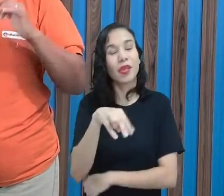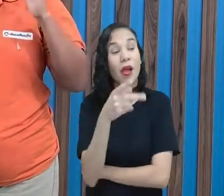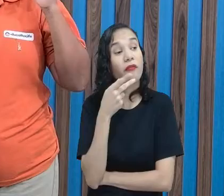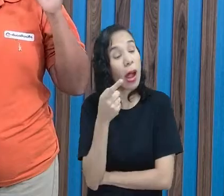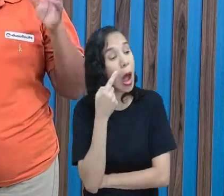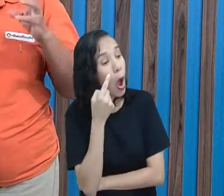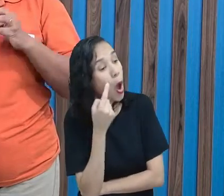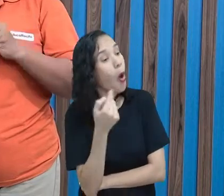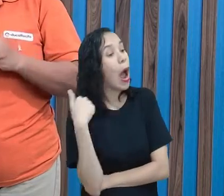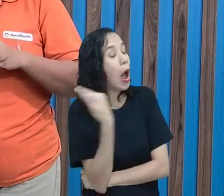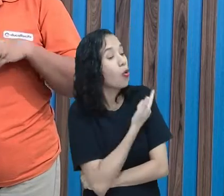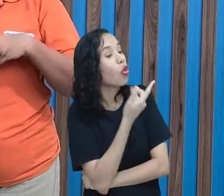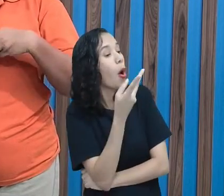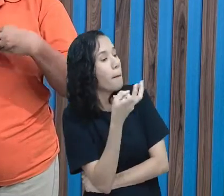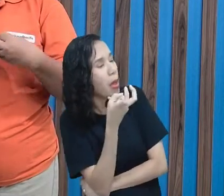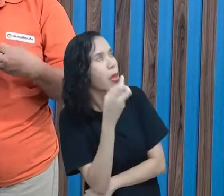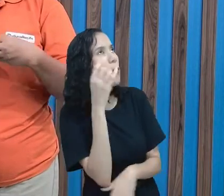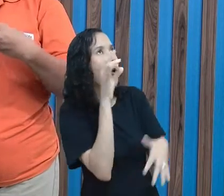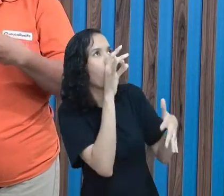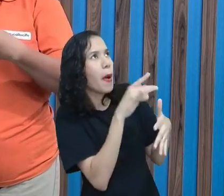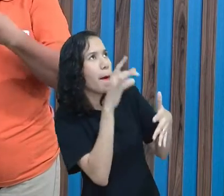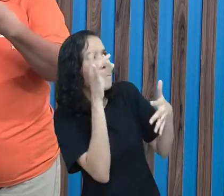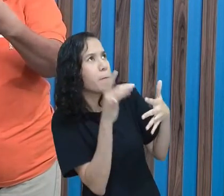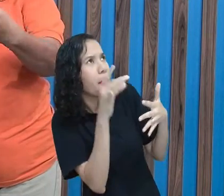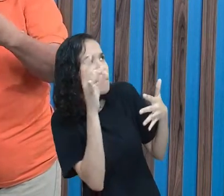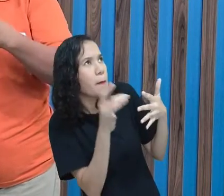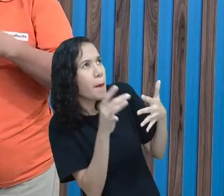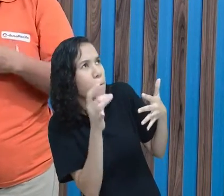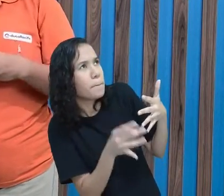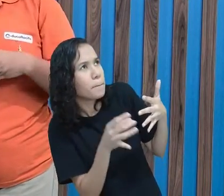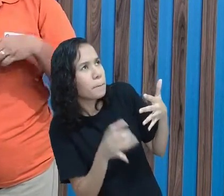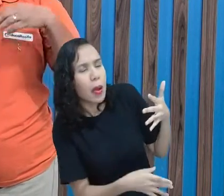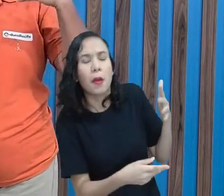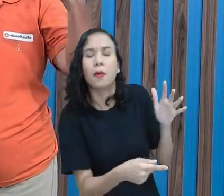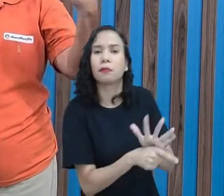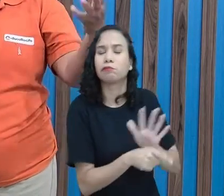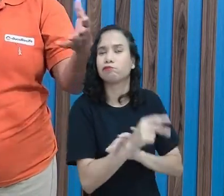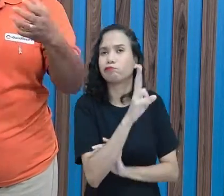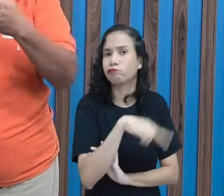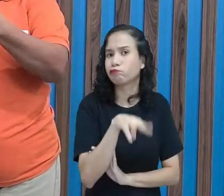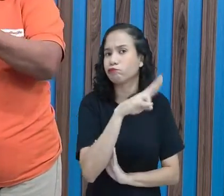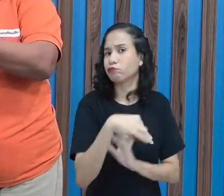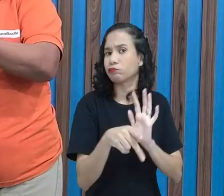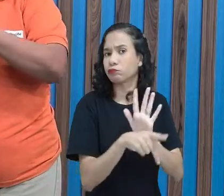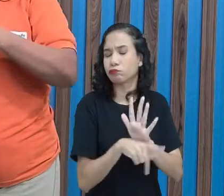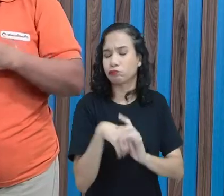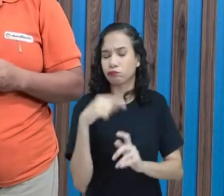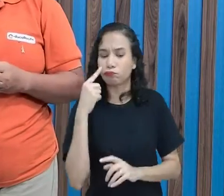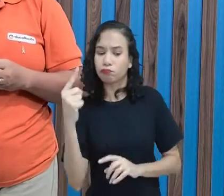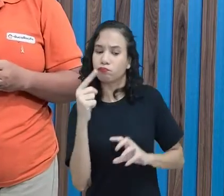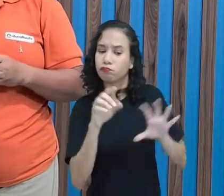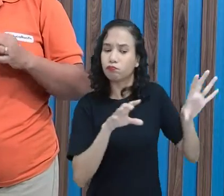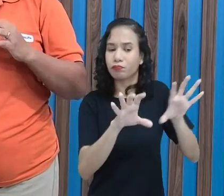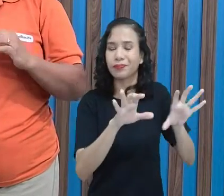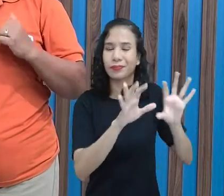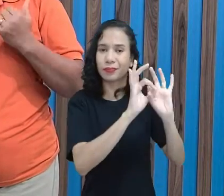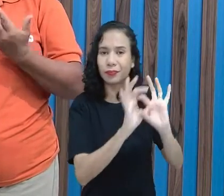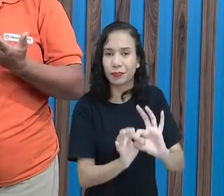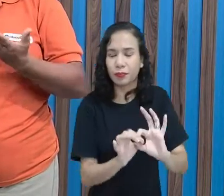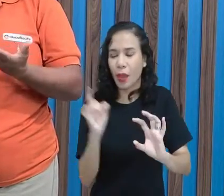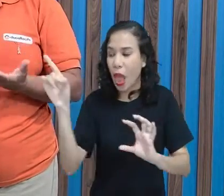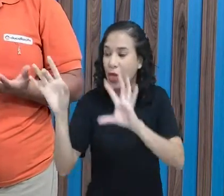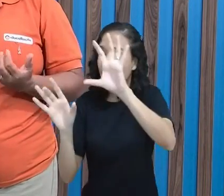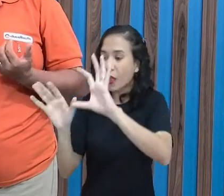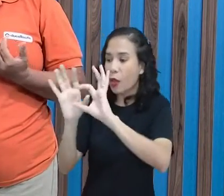olha, a gente percebeu que a gente pode usar os recursos tecnológicos nesse caso. Então,